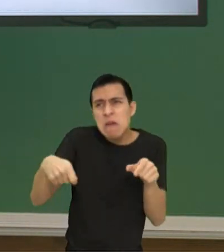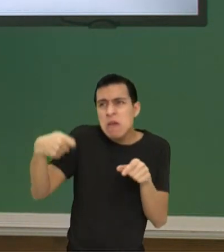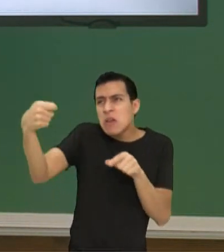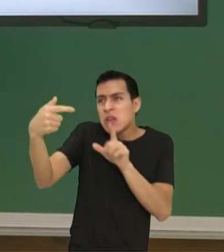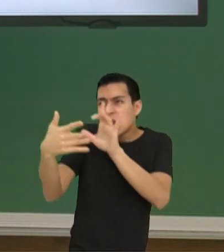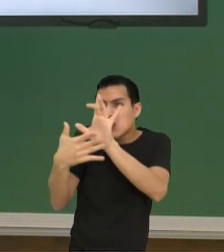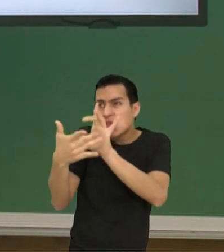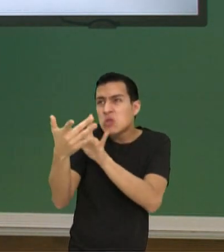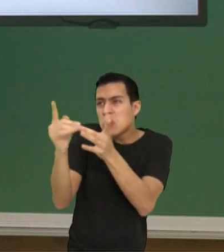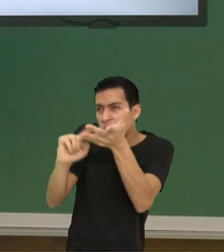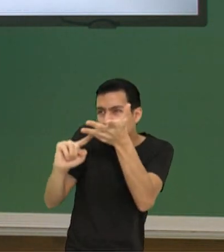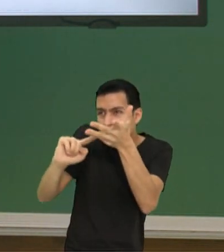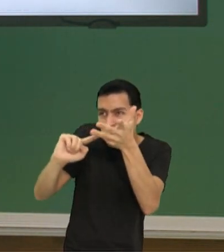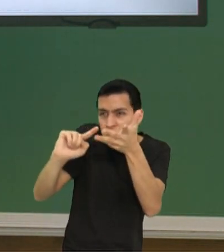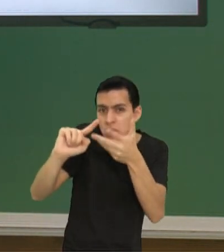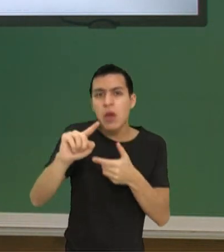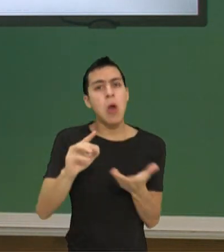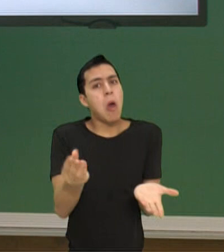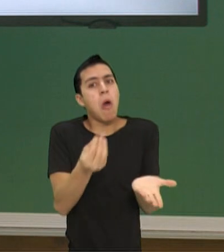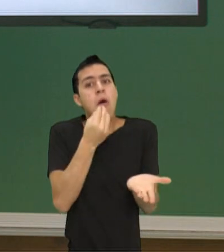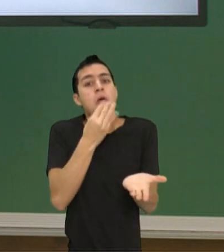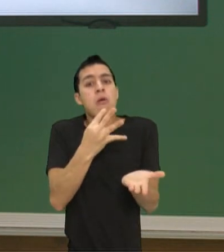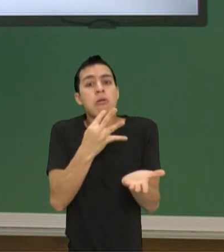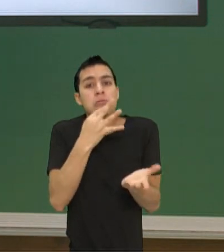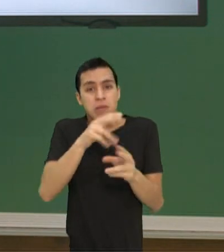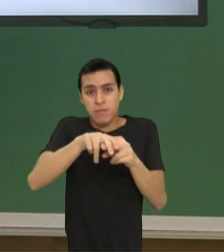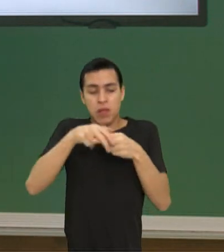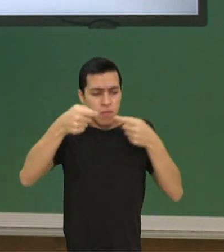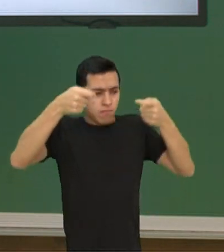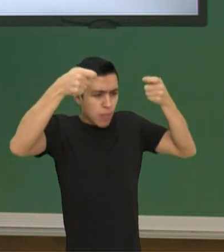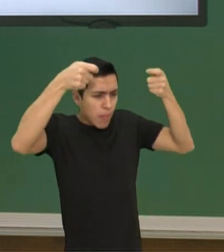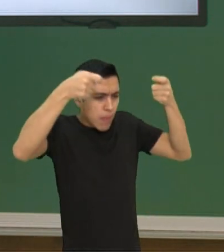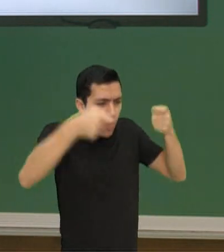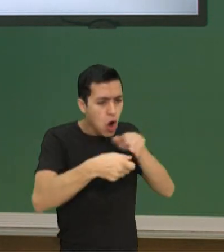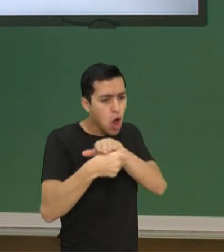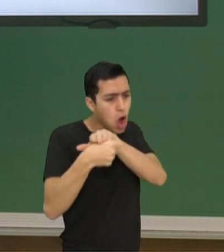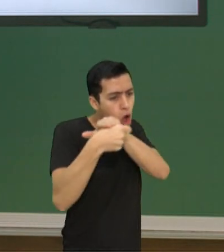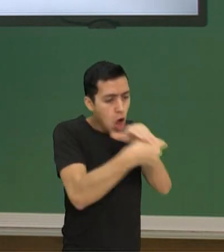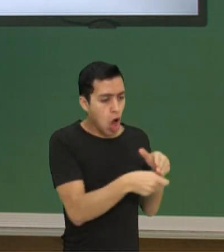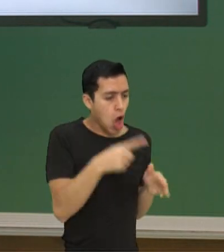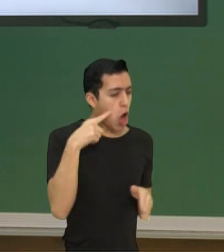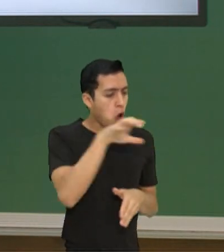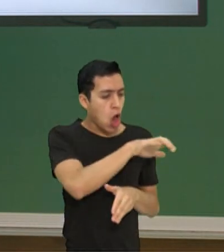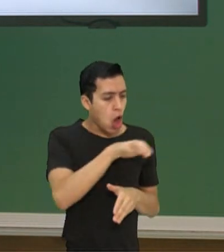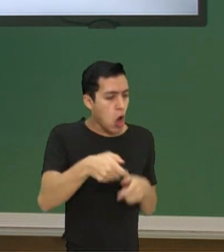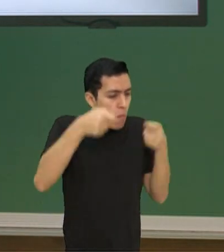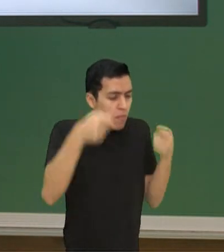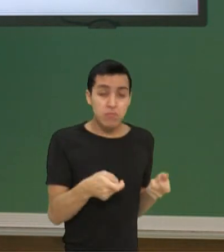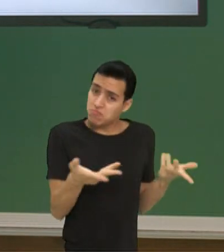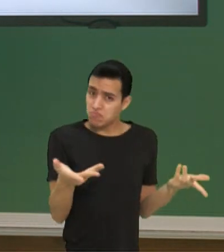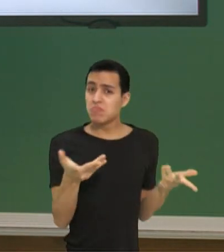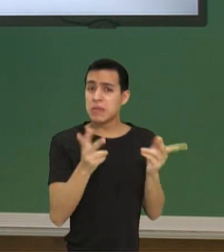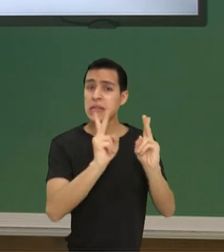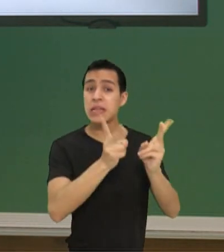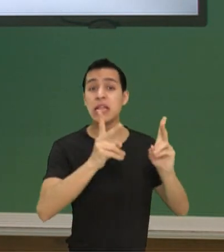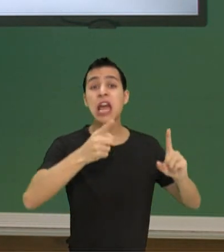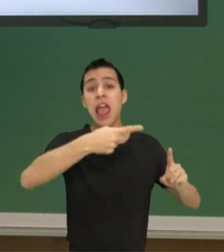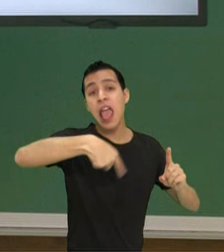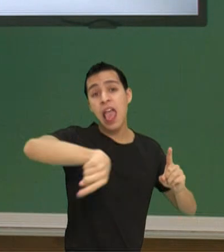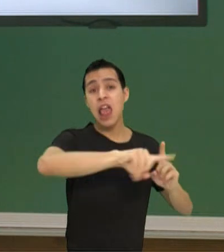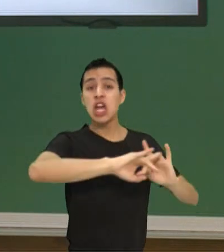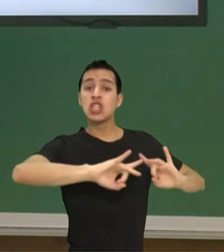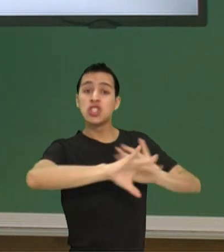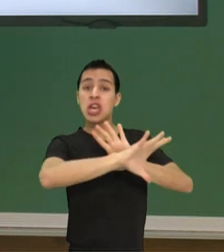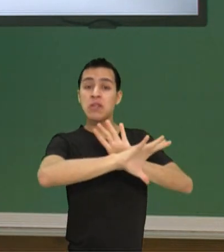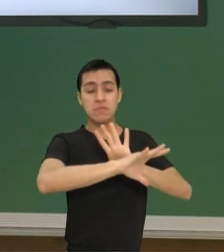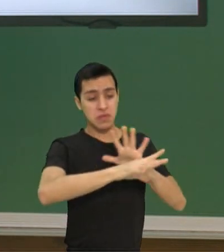que conheciam. E conheciam por quê? Forçadamente. Né? Eles conheciam porque eles foram catequizados. Mas mesmo assim, eles já estavam